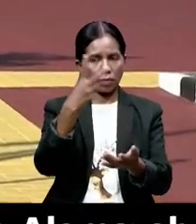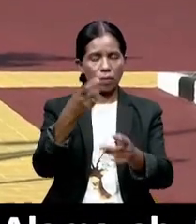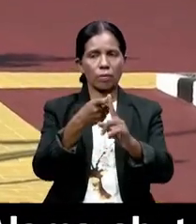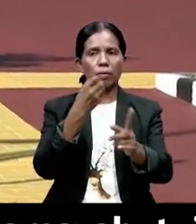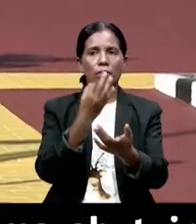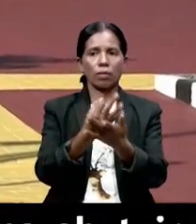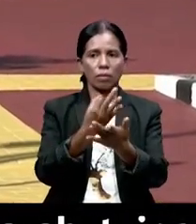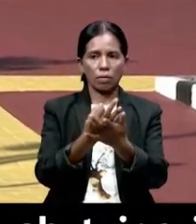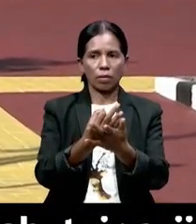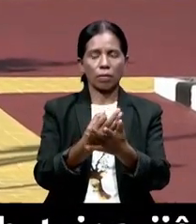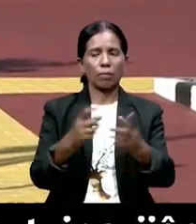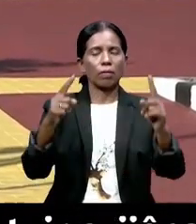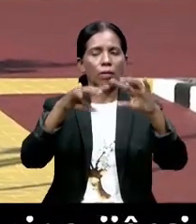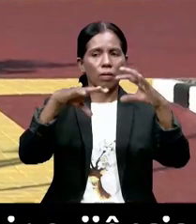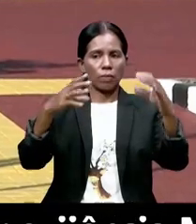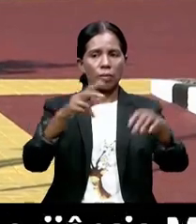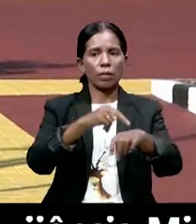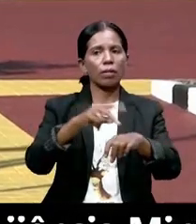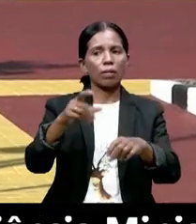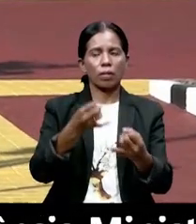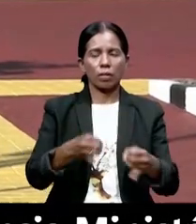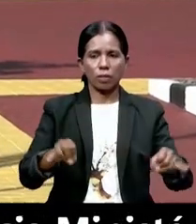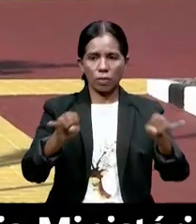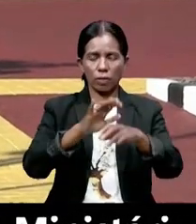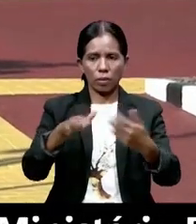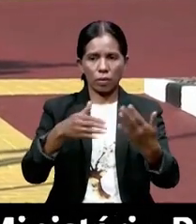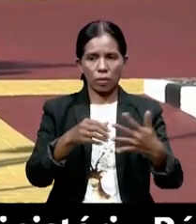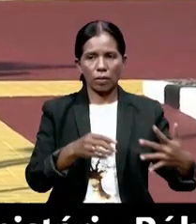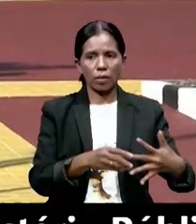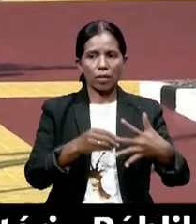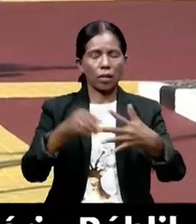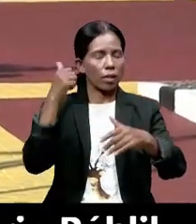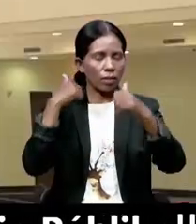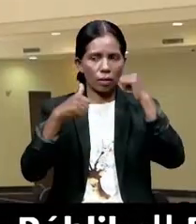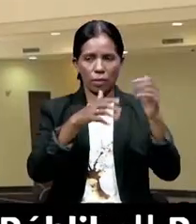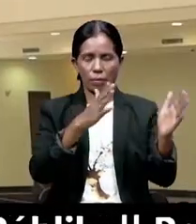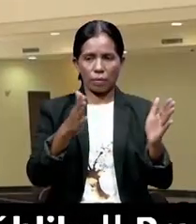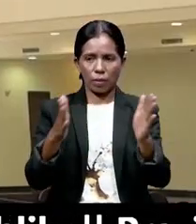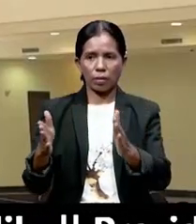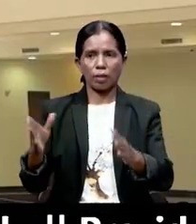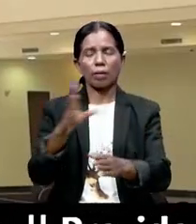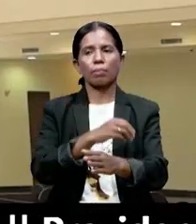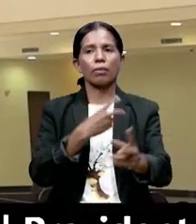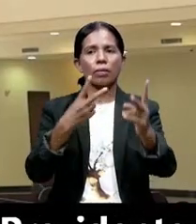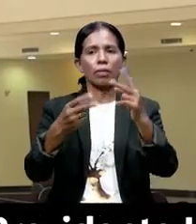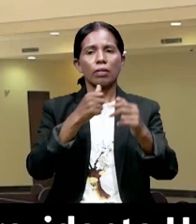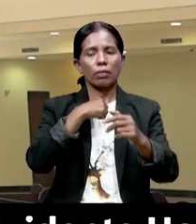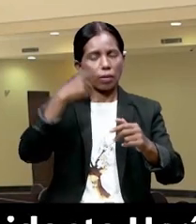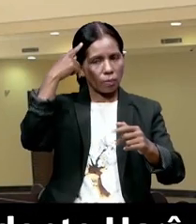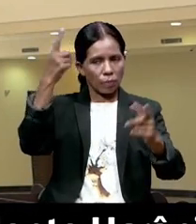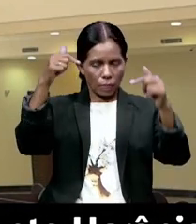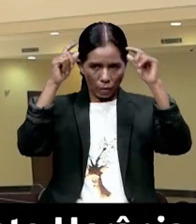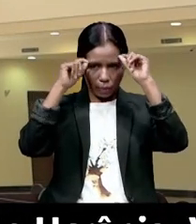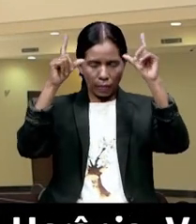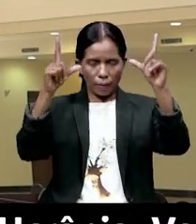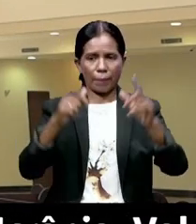fundo contingência da comissão alto nível institucional, onde organiza atividade no preparação, passimo visita Papa Francisco em Timor-Leste.